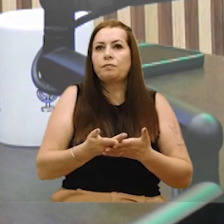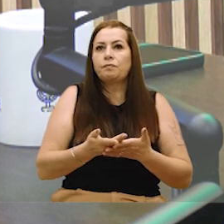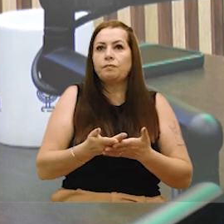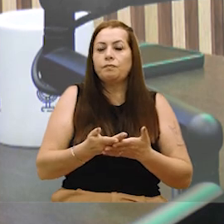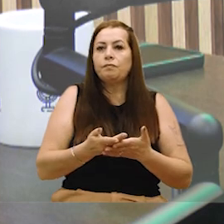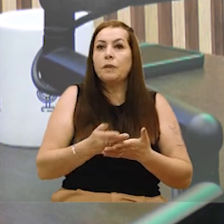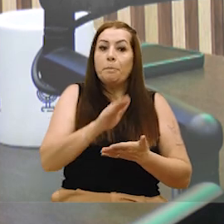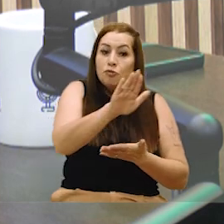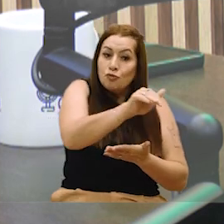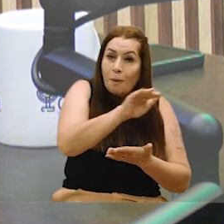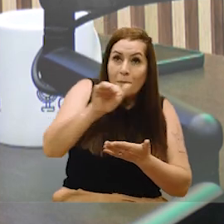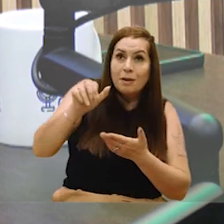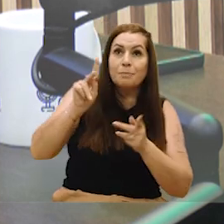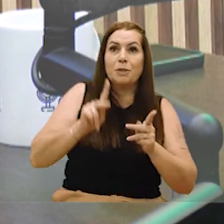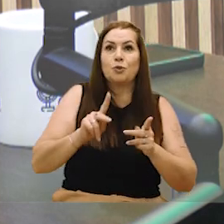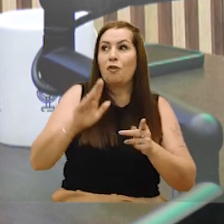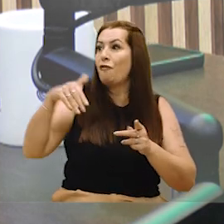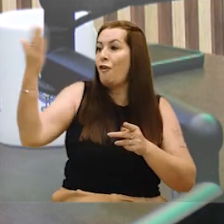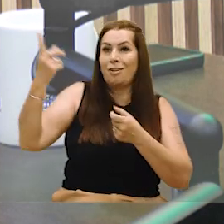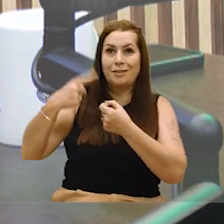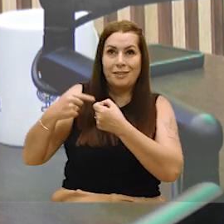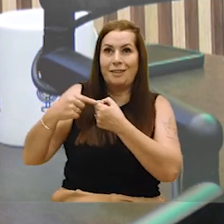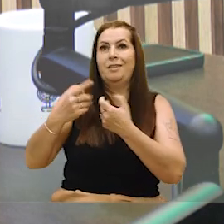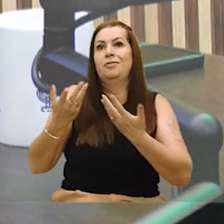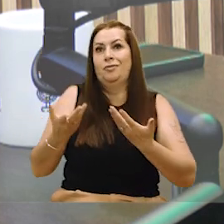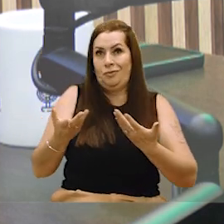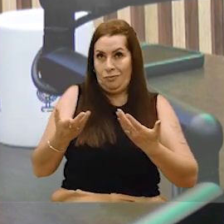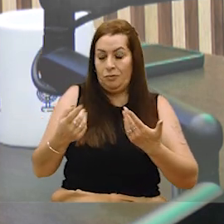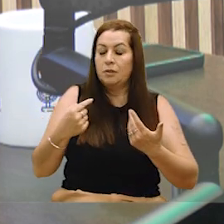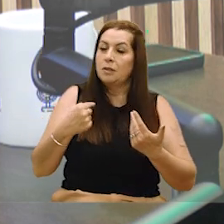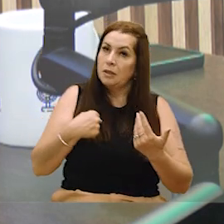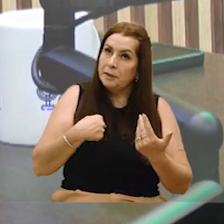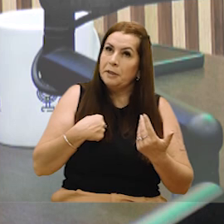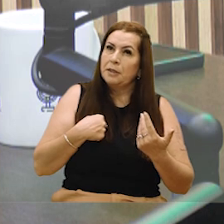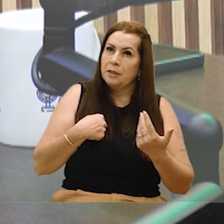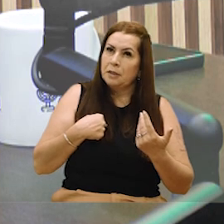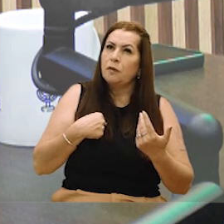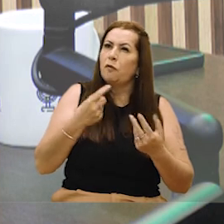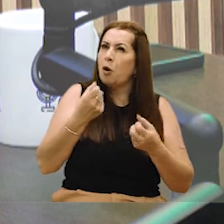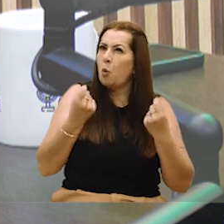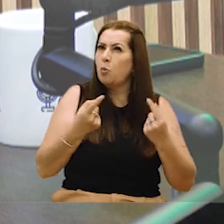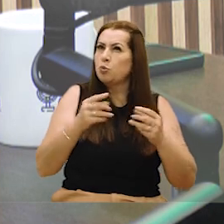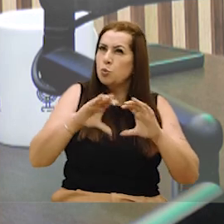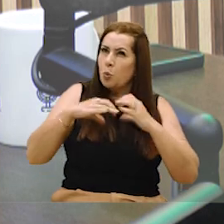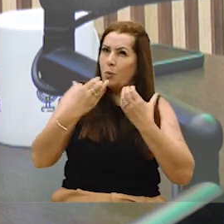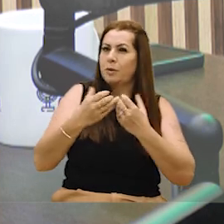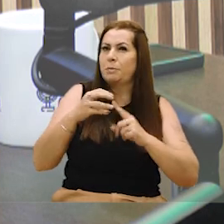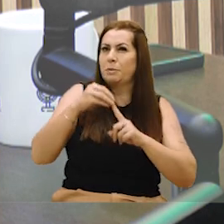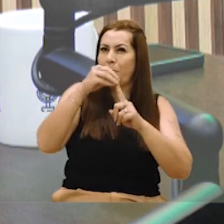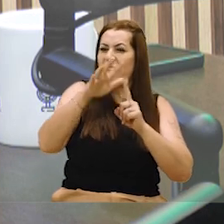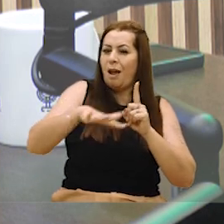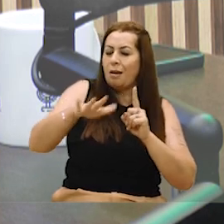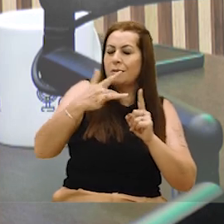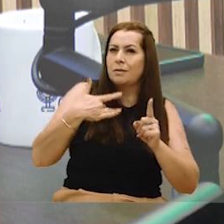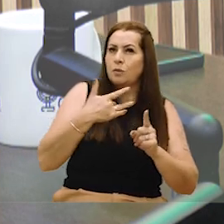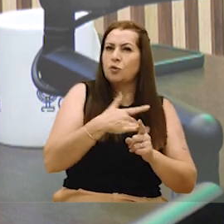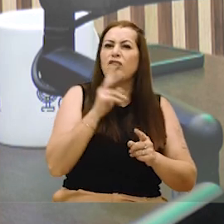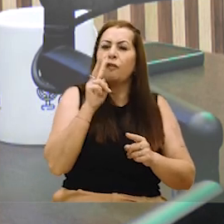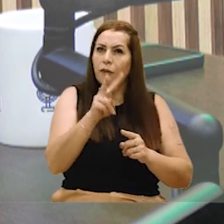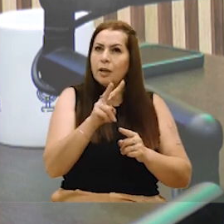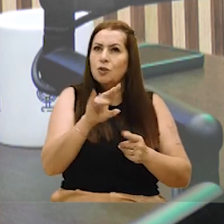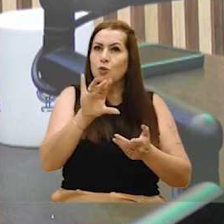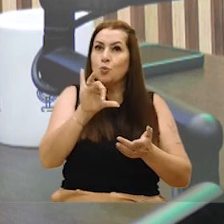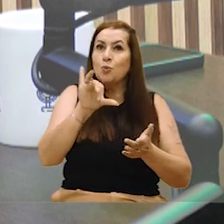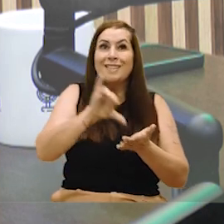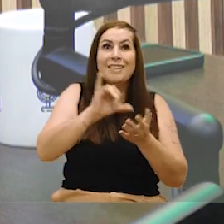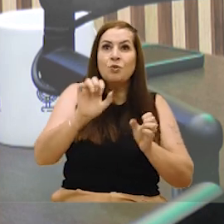para trazer as pessoas que vêm de fora, Fábio. Eu que vou em alguns congressos, principalmente na área da saúde, eu